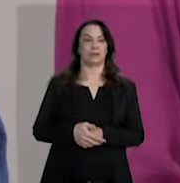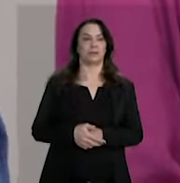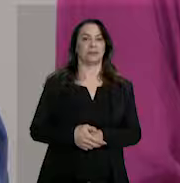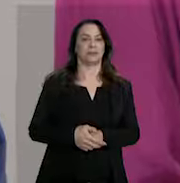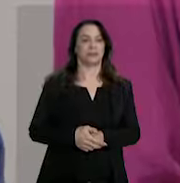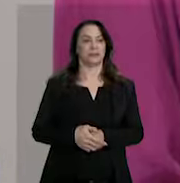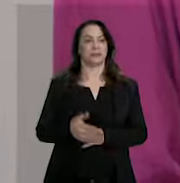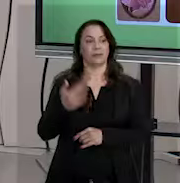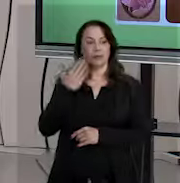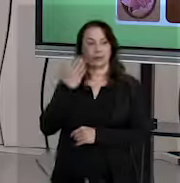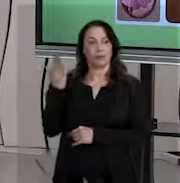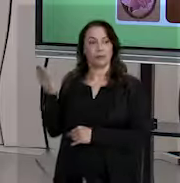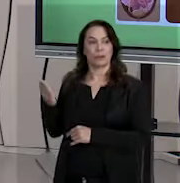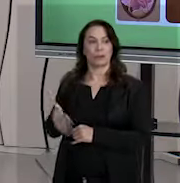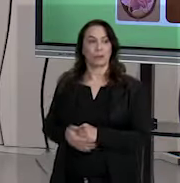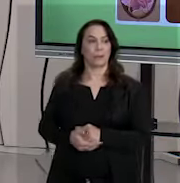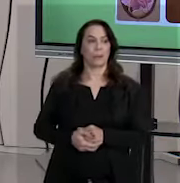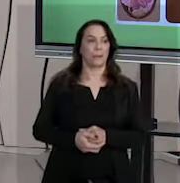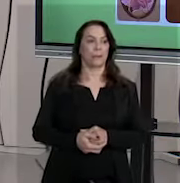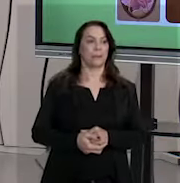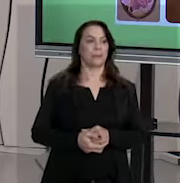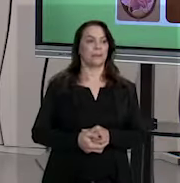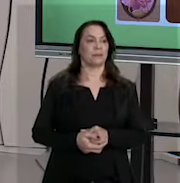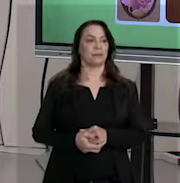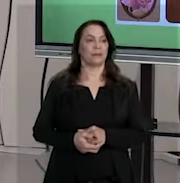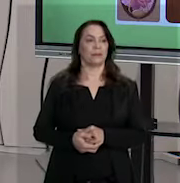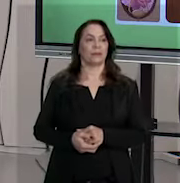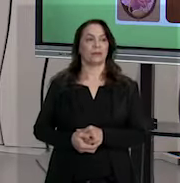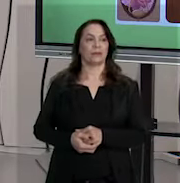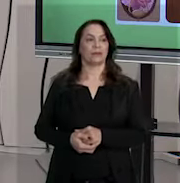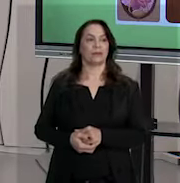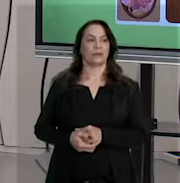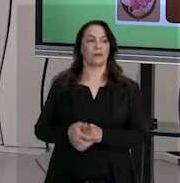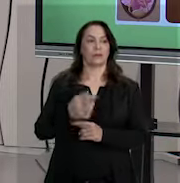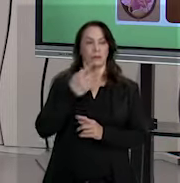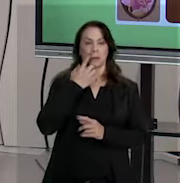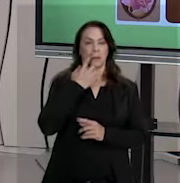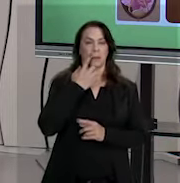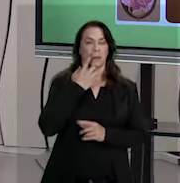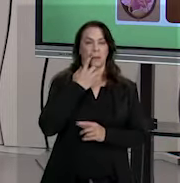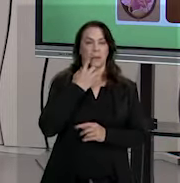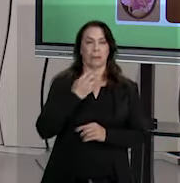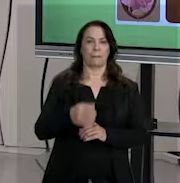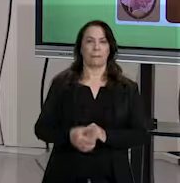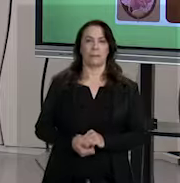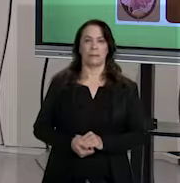curupira aqui. Bom, assim. Não é a intenção, né? Nesse momento. O movimento seria esse aqui.